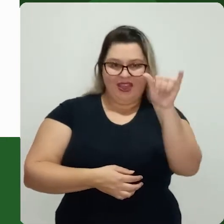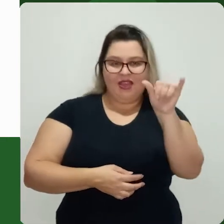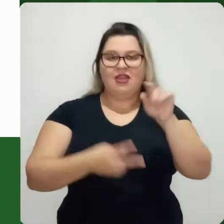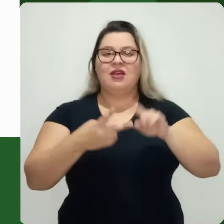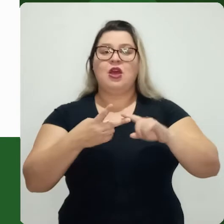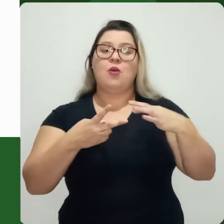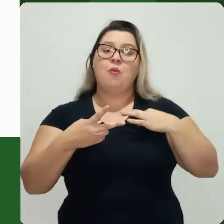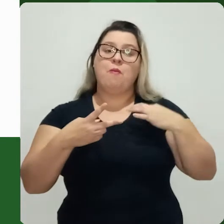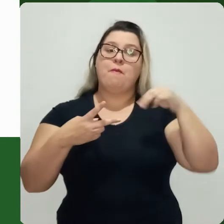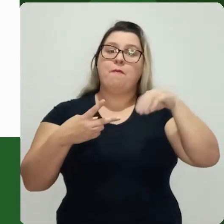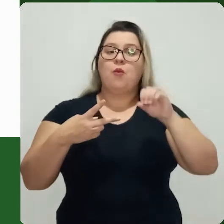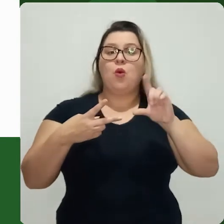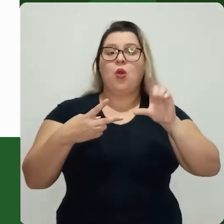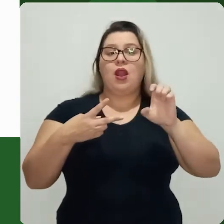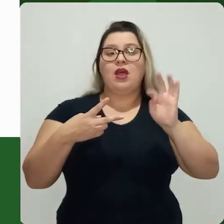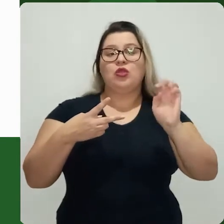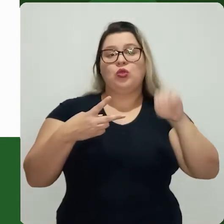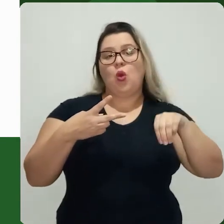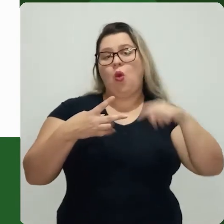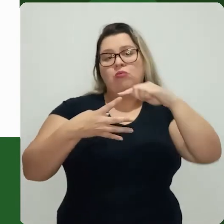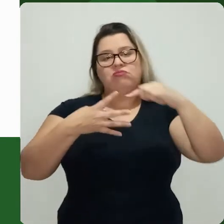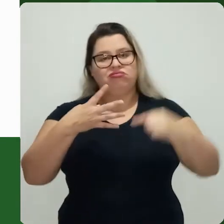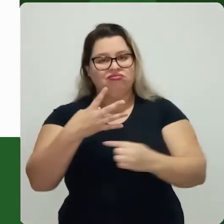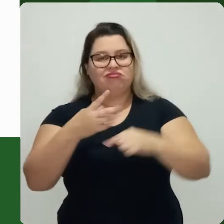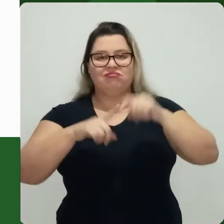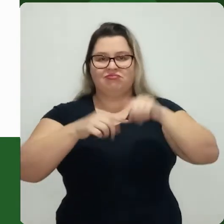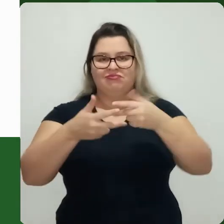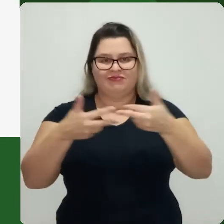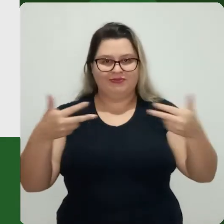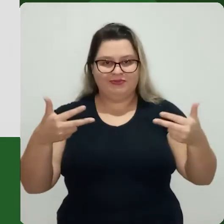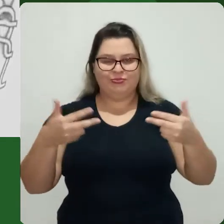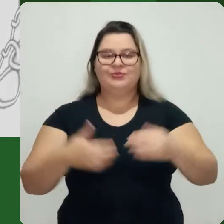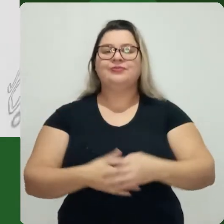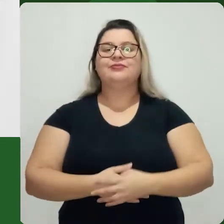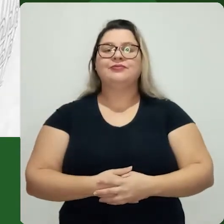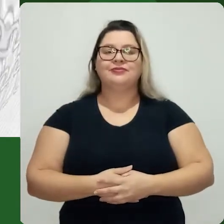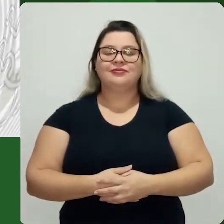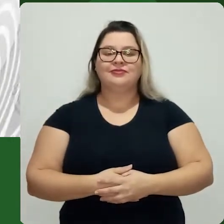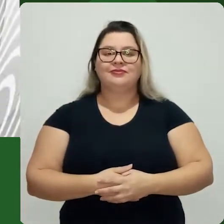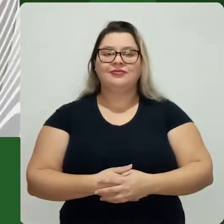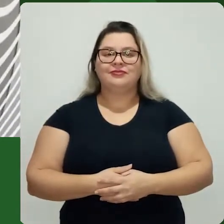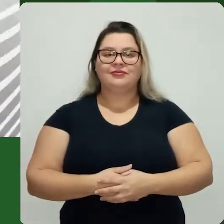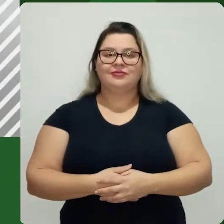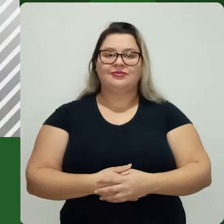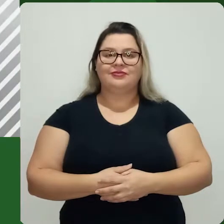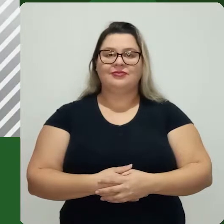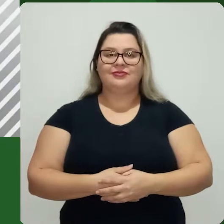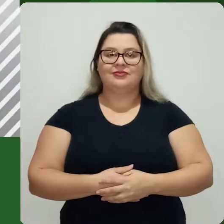como tecidos como moletom e piqué, dentre outros.